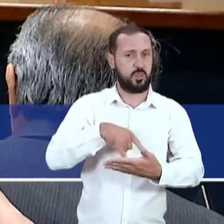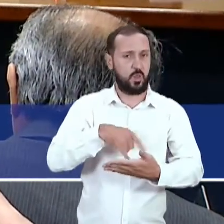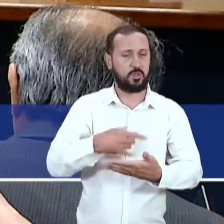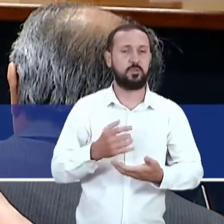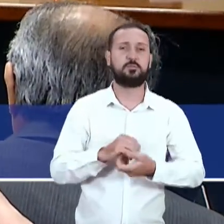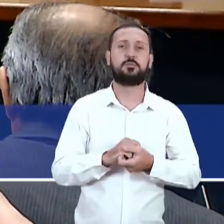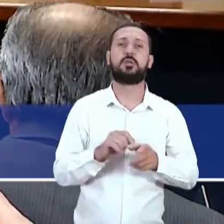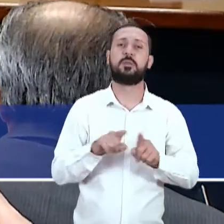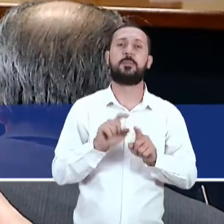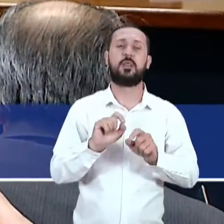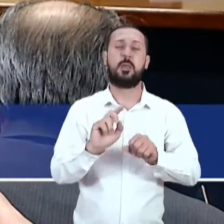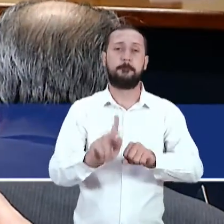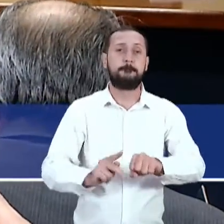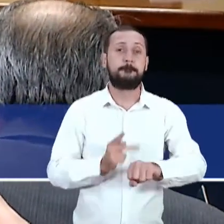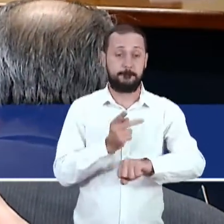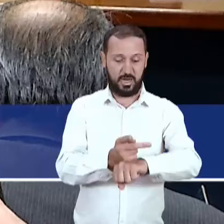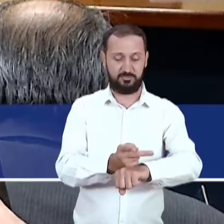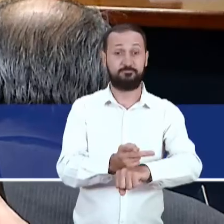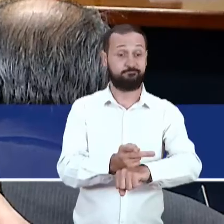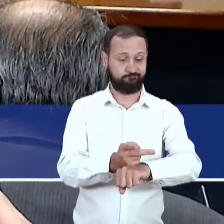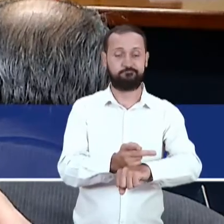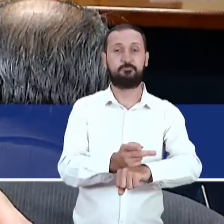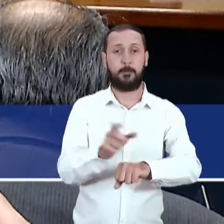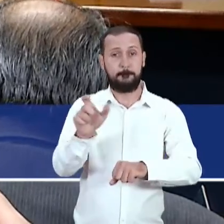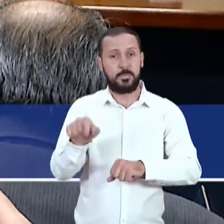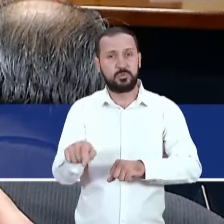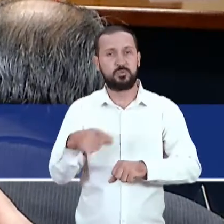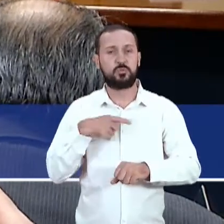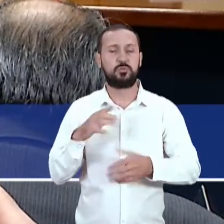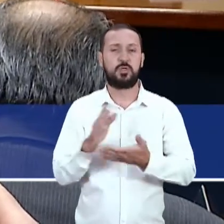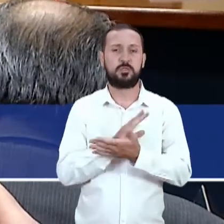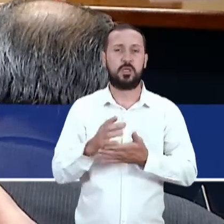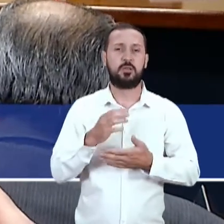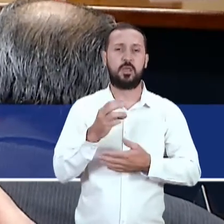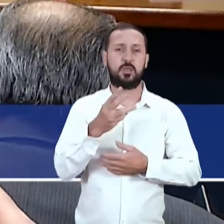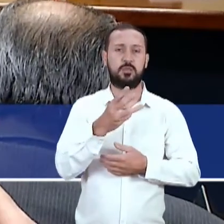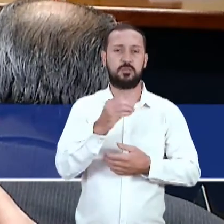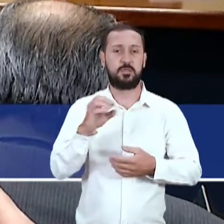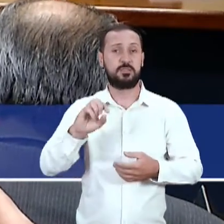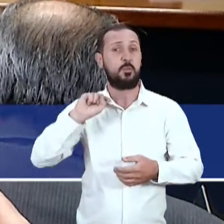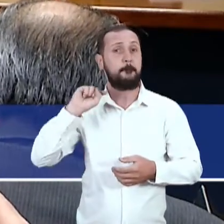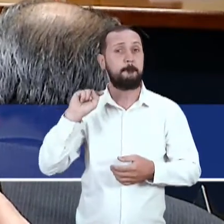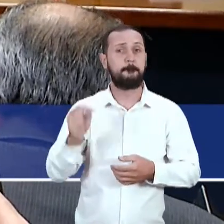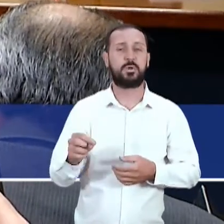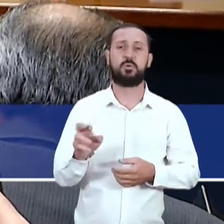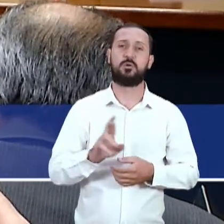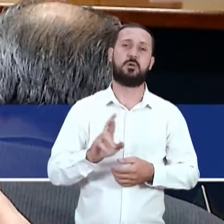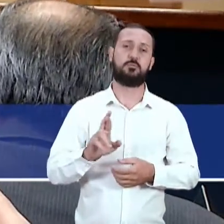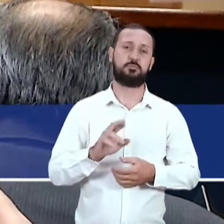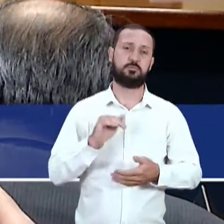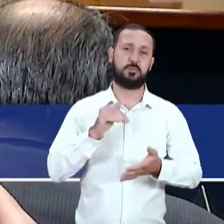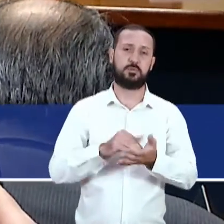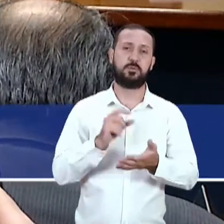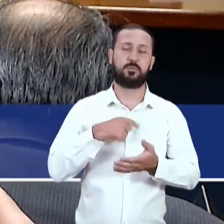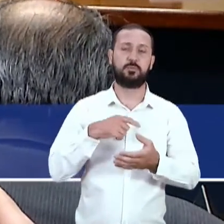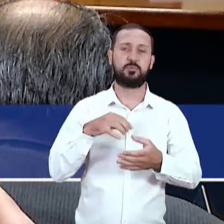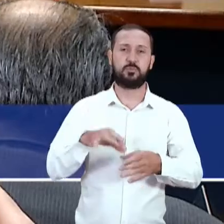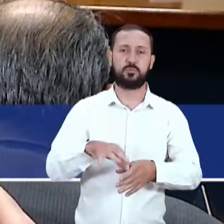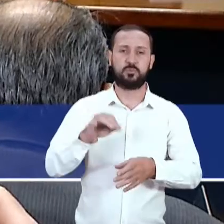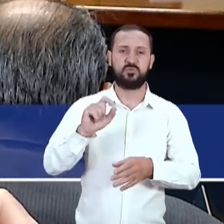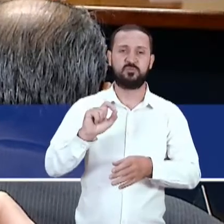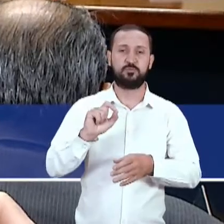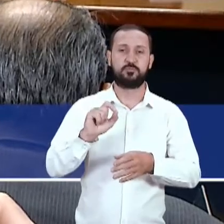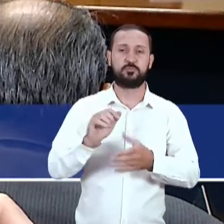a nota fiscal, ela premia esse consumidor, não é, com prêmios de até R$300 mil